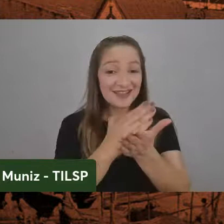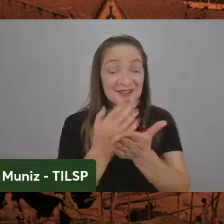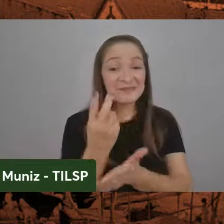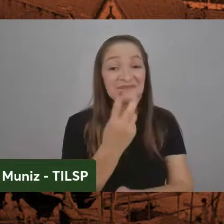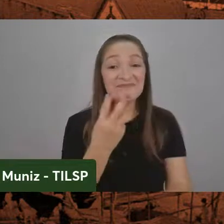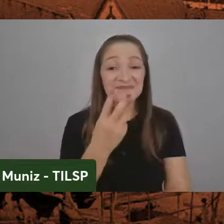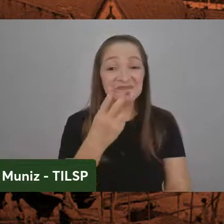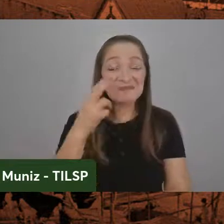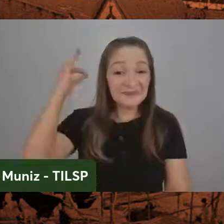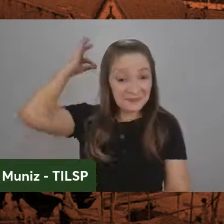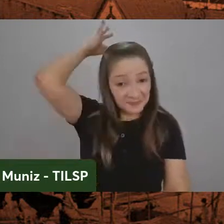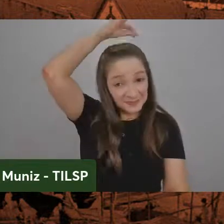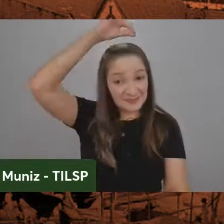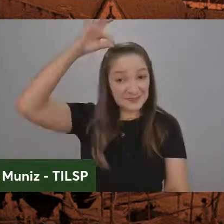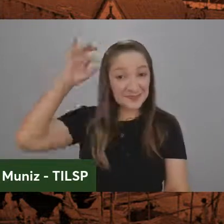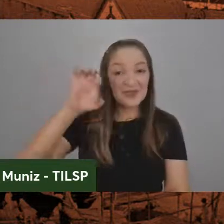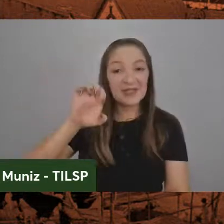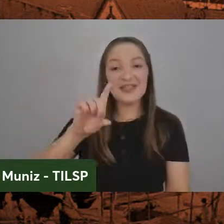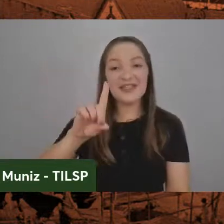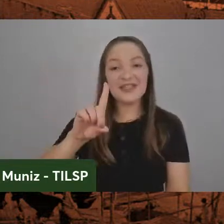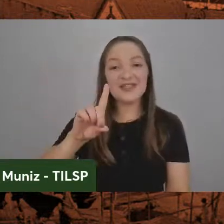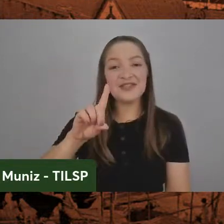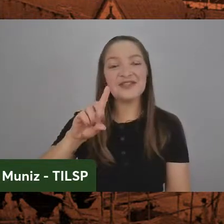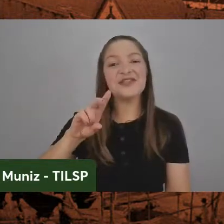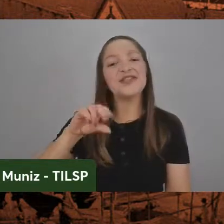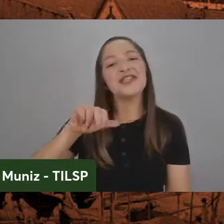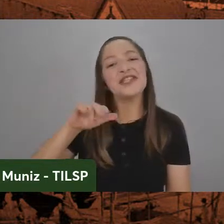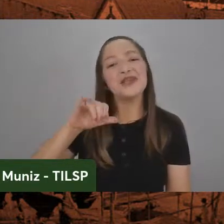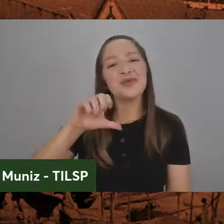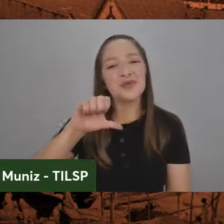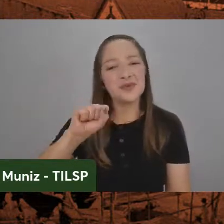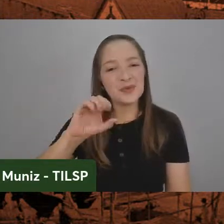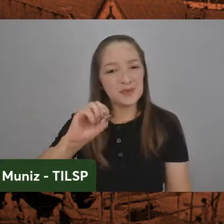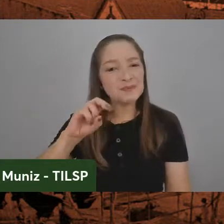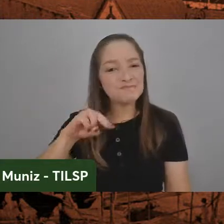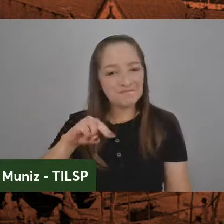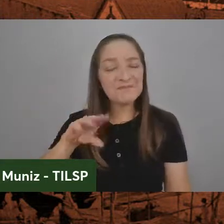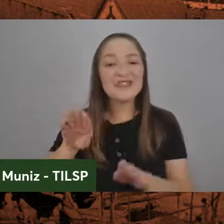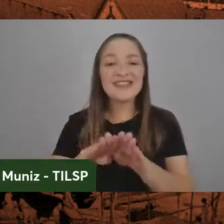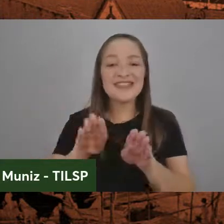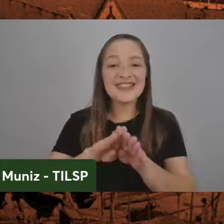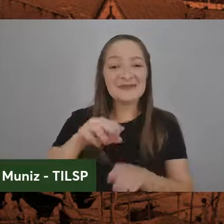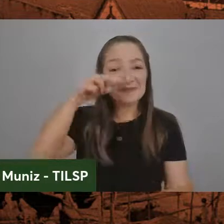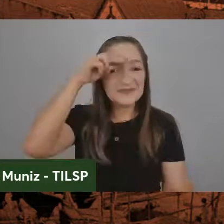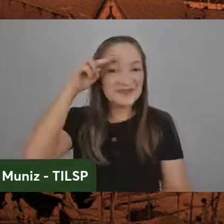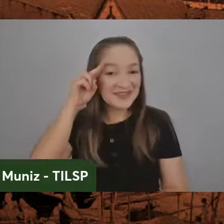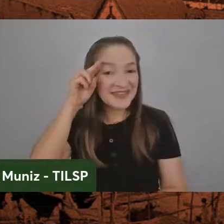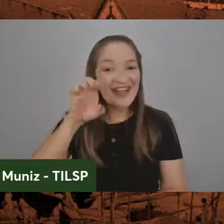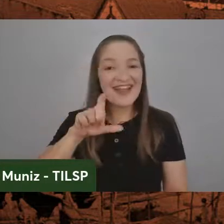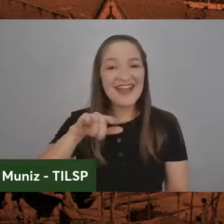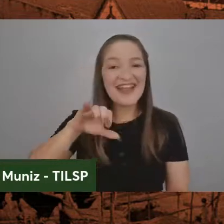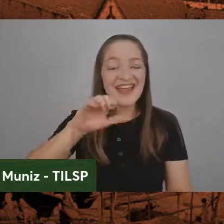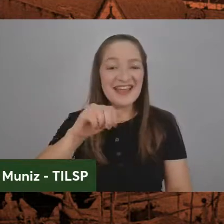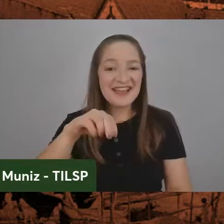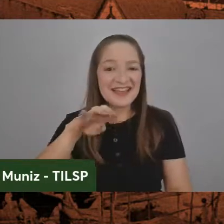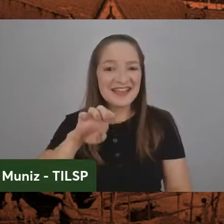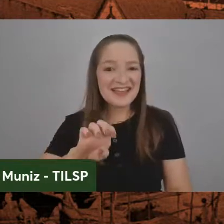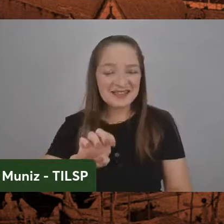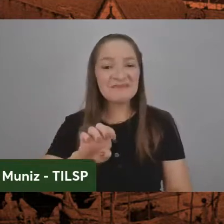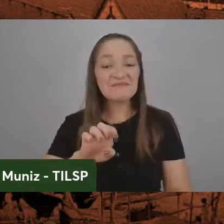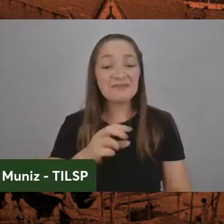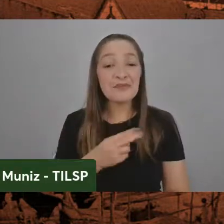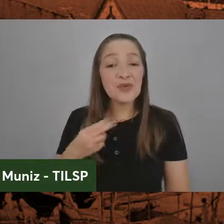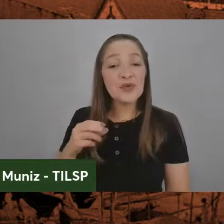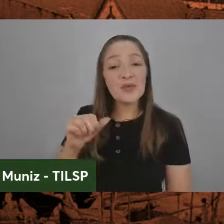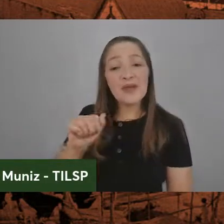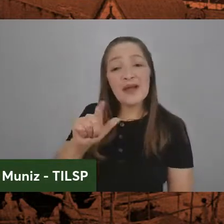nossos intérpretes de Libras, que facilitam muito a comunicação da nossa live. O meu nome é Alex Ramírez, eu sou